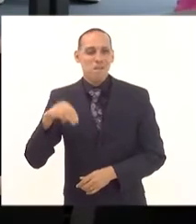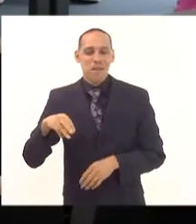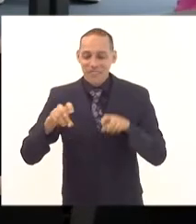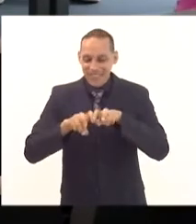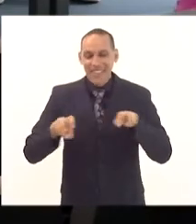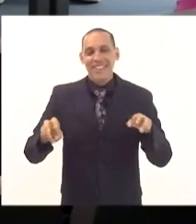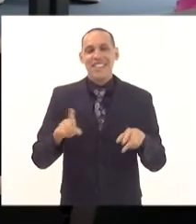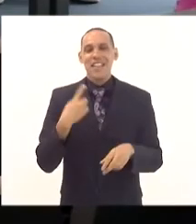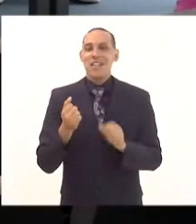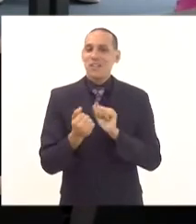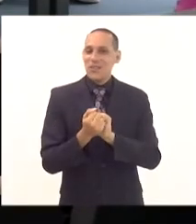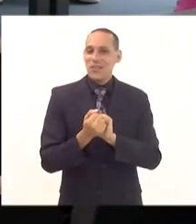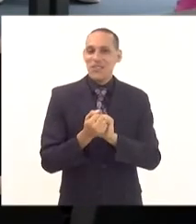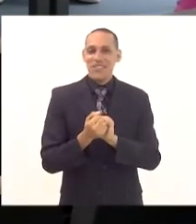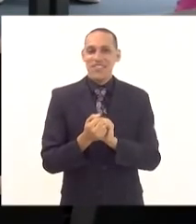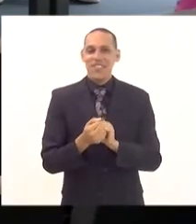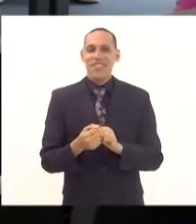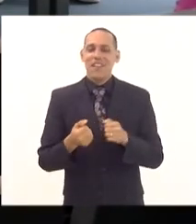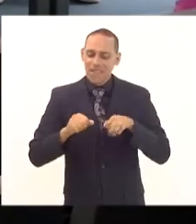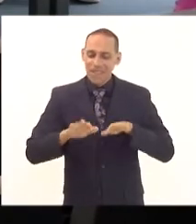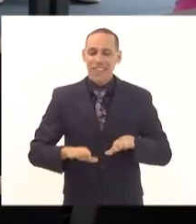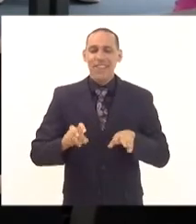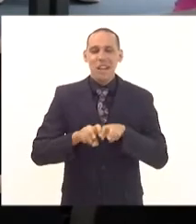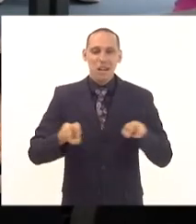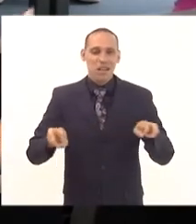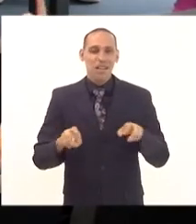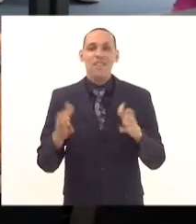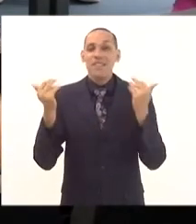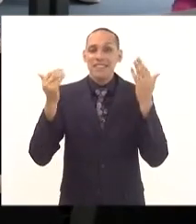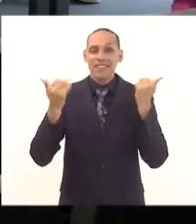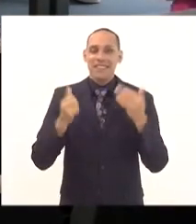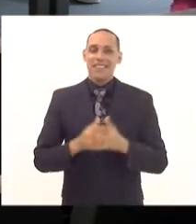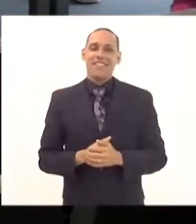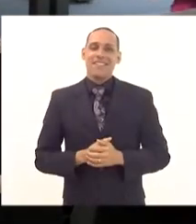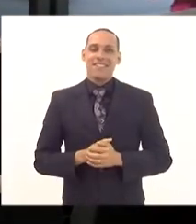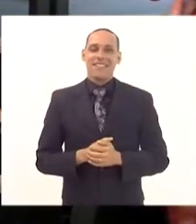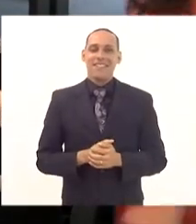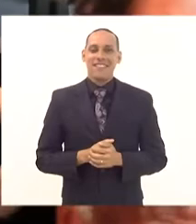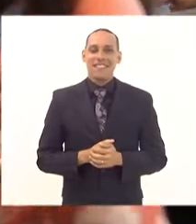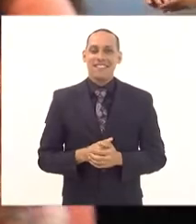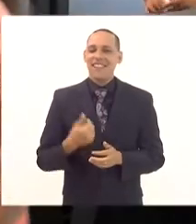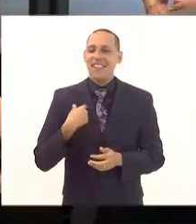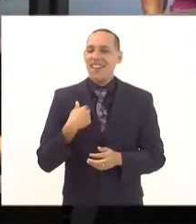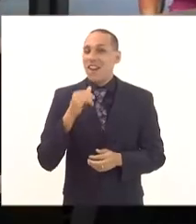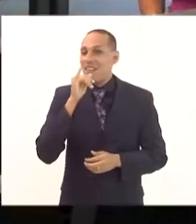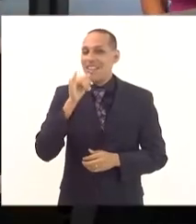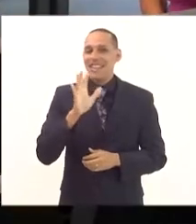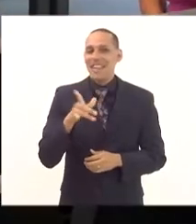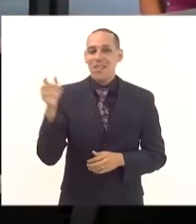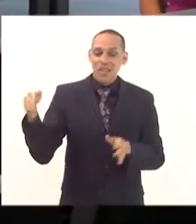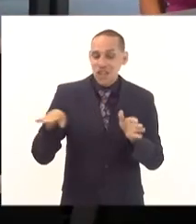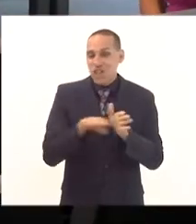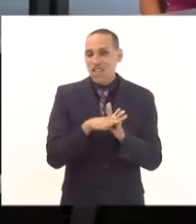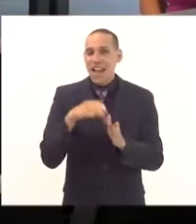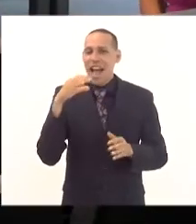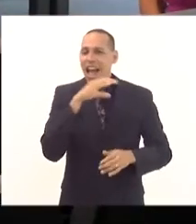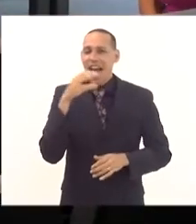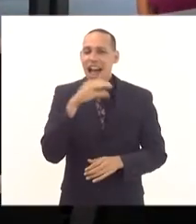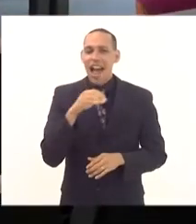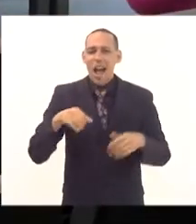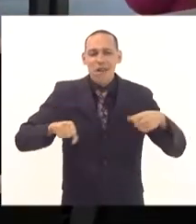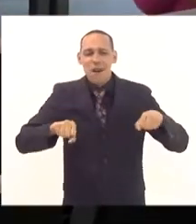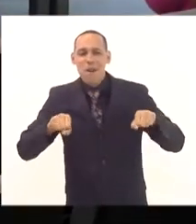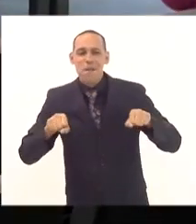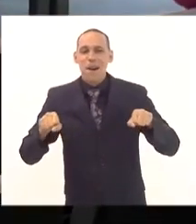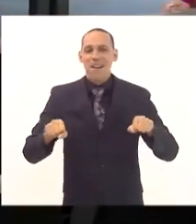sempre com a gente vem para cá Reymond eu já tinha avisado que você tava caminho correndo pegou